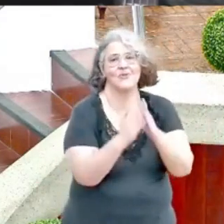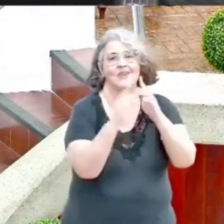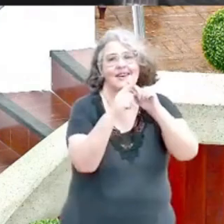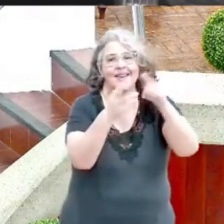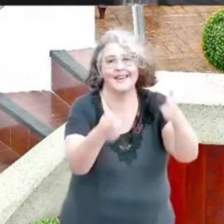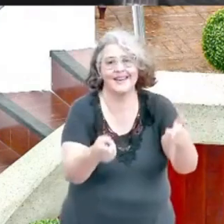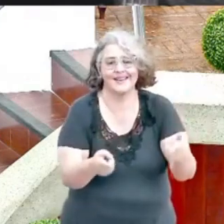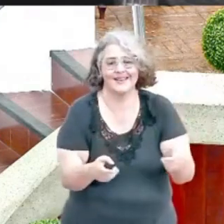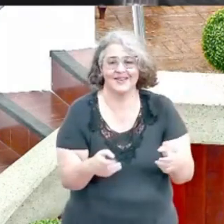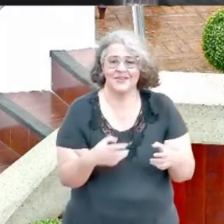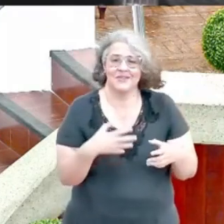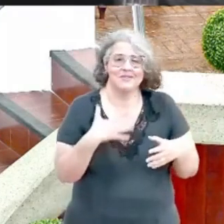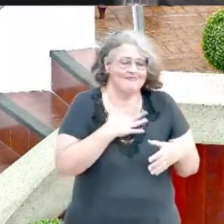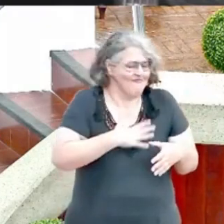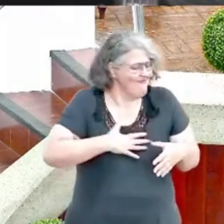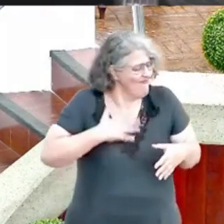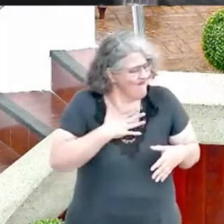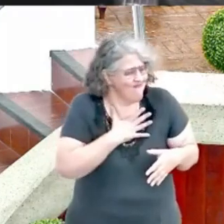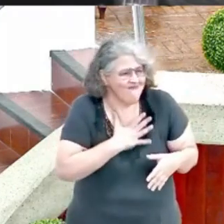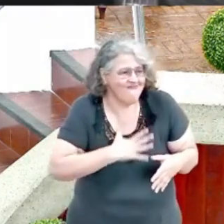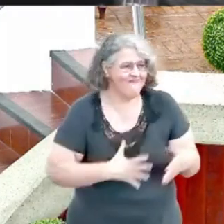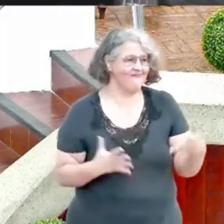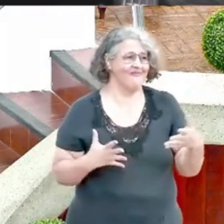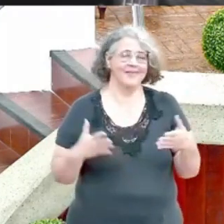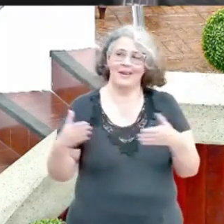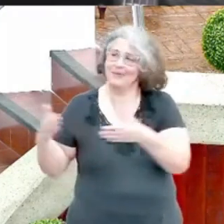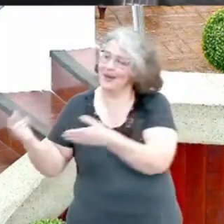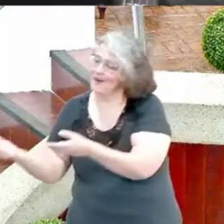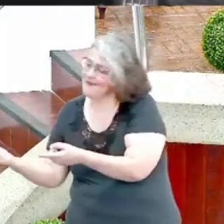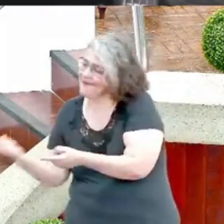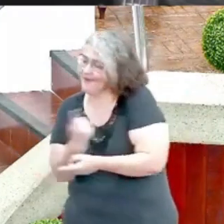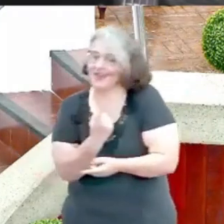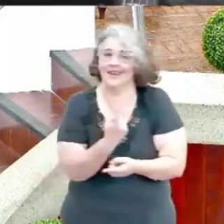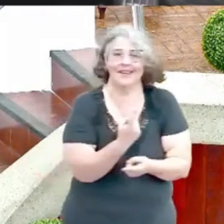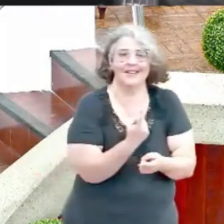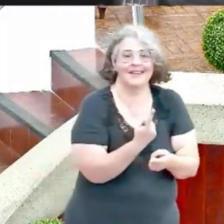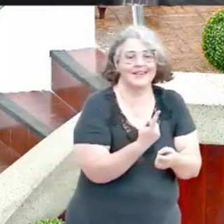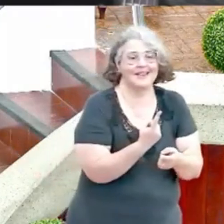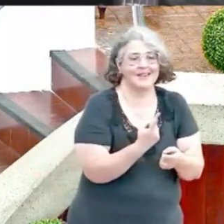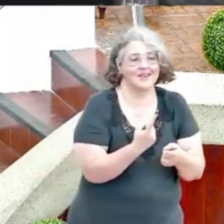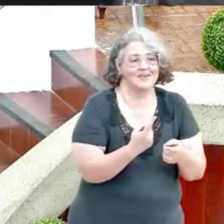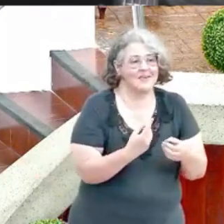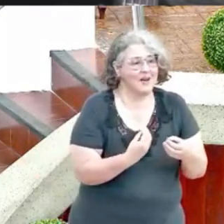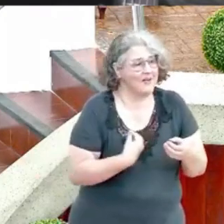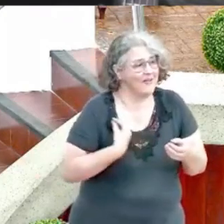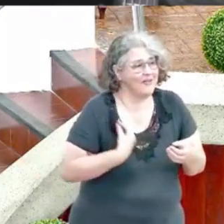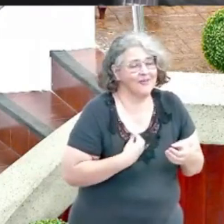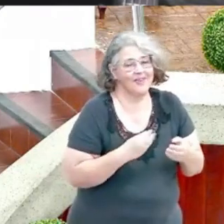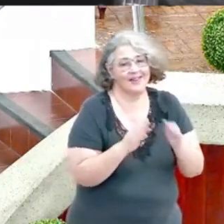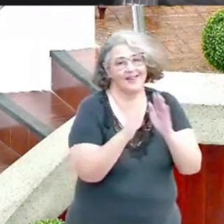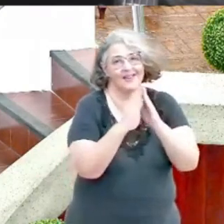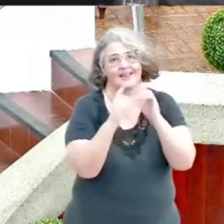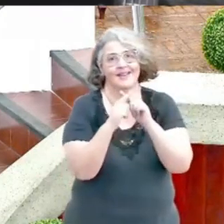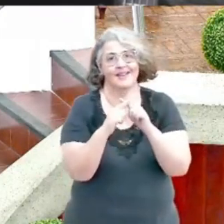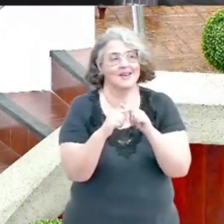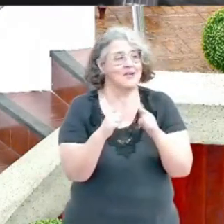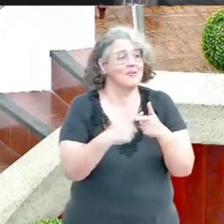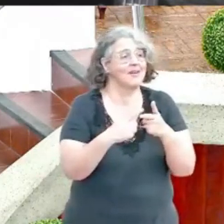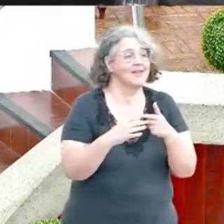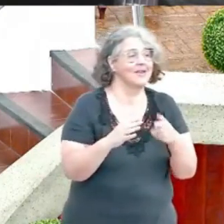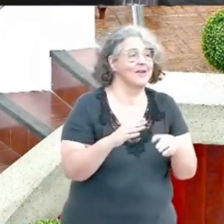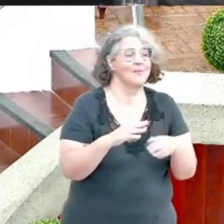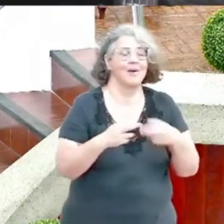Somos apaixonadamente movidos para a vida da igreja, porque existe algo de sublime